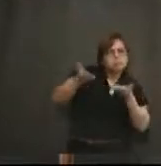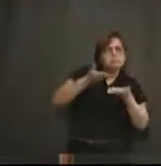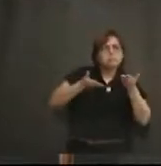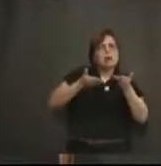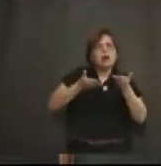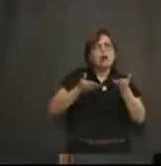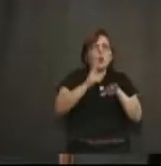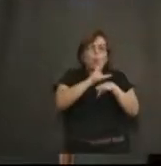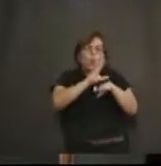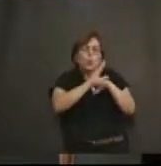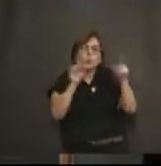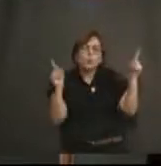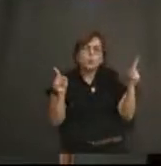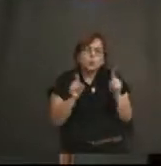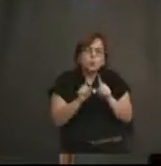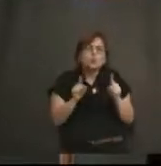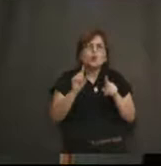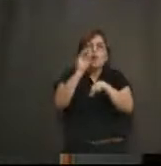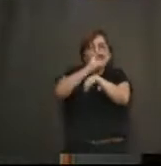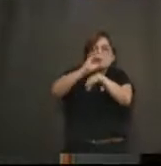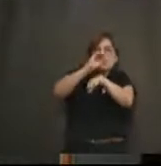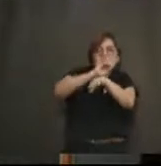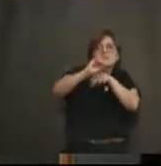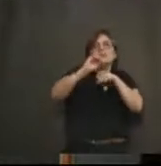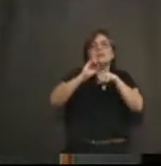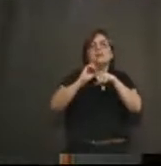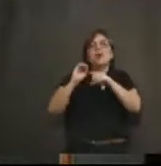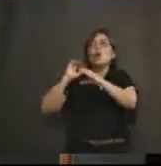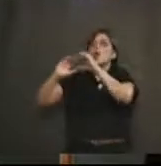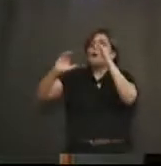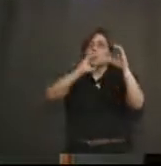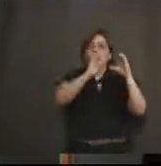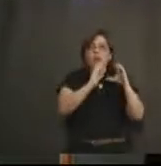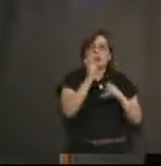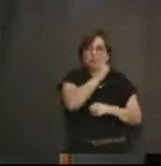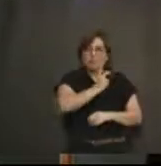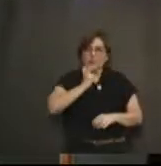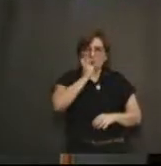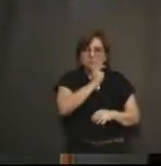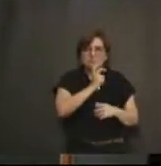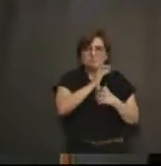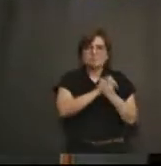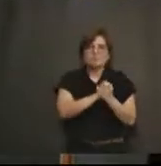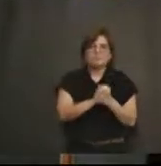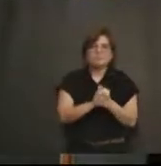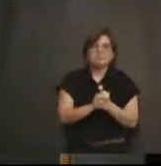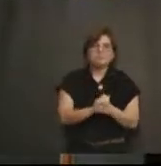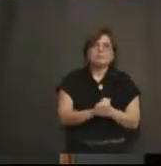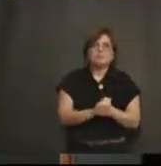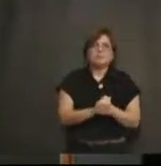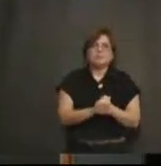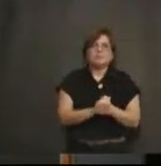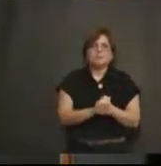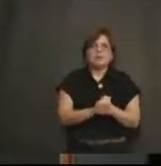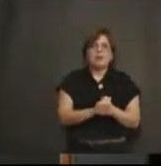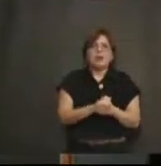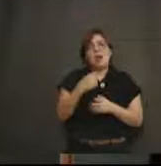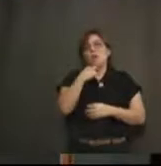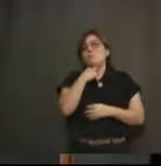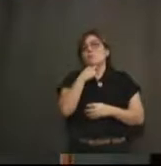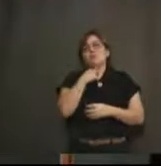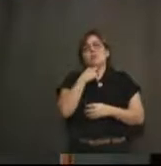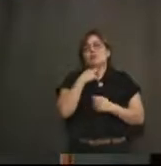minicursos, oficinas e comunicações orais. E eu não poderia fazer diferente, eu deixei